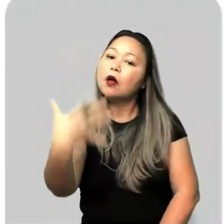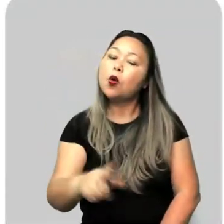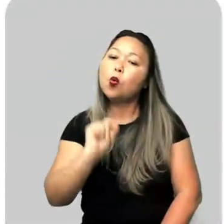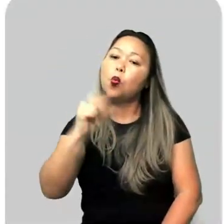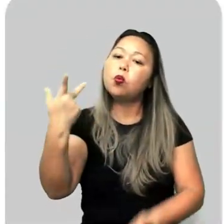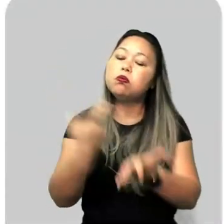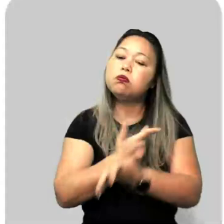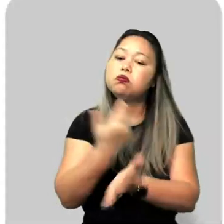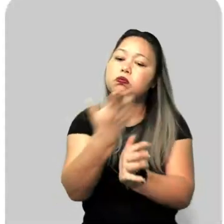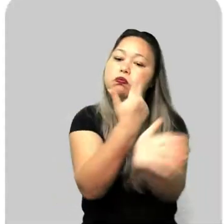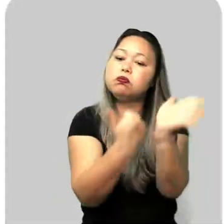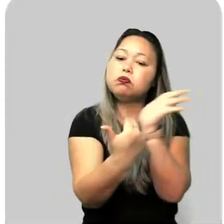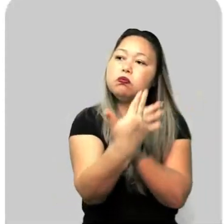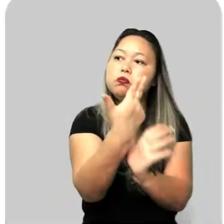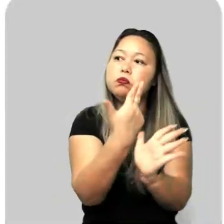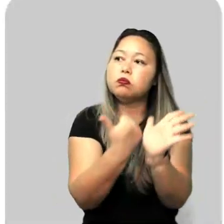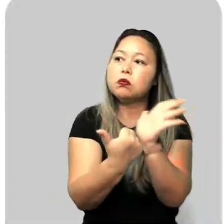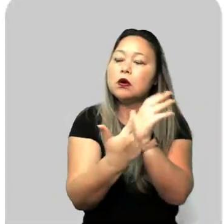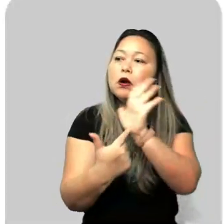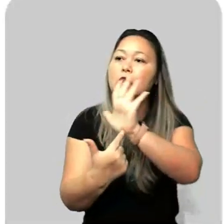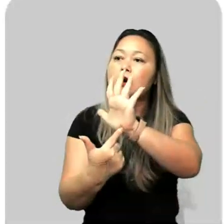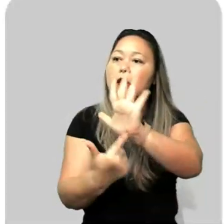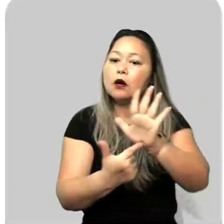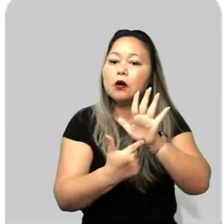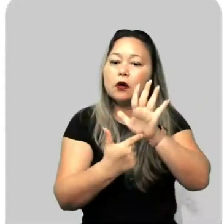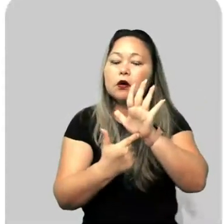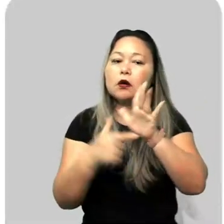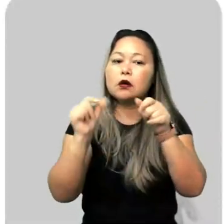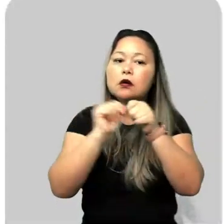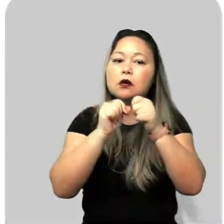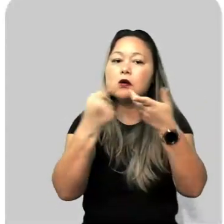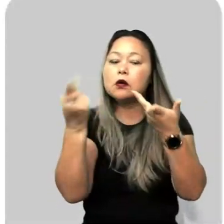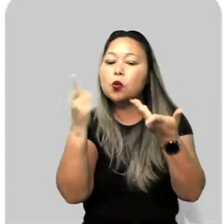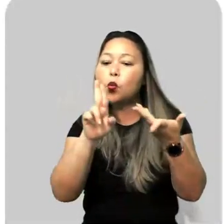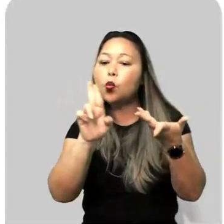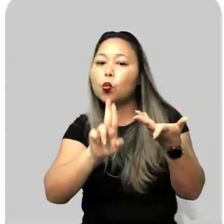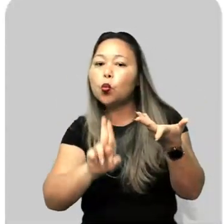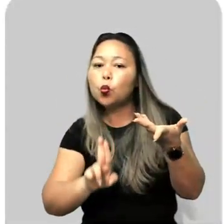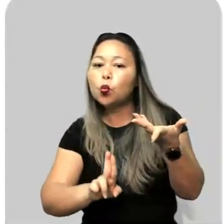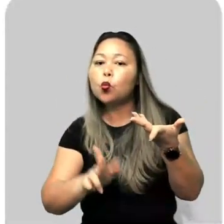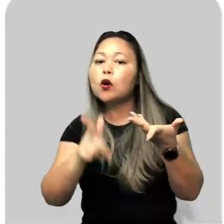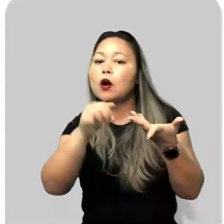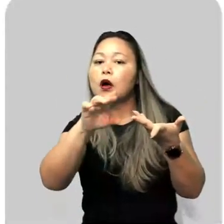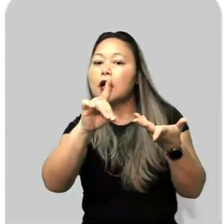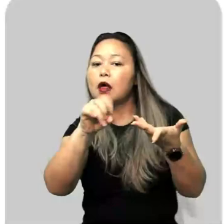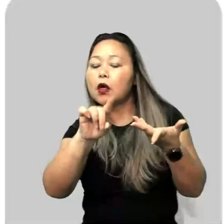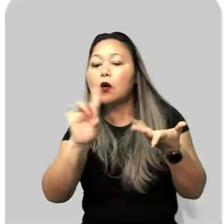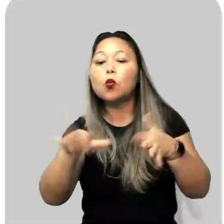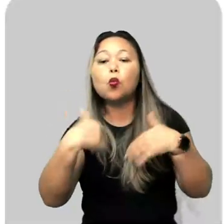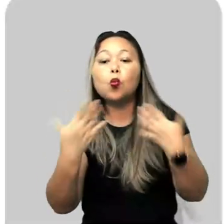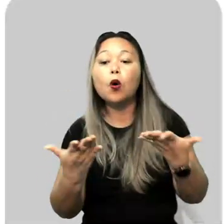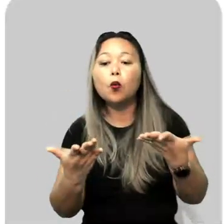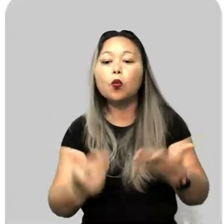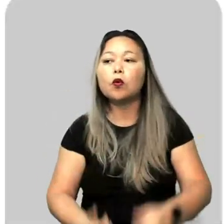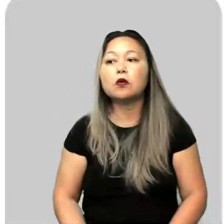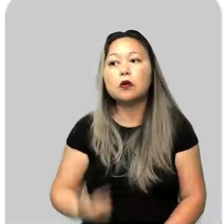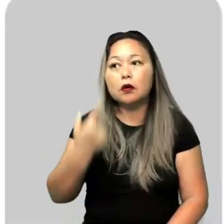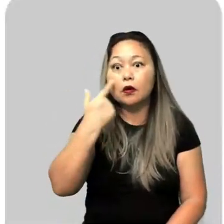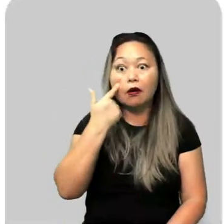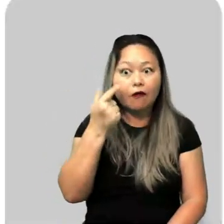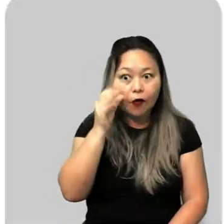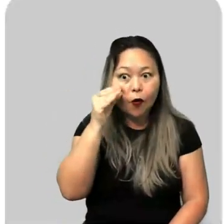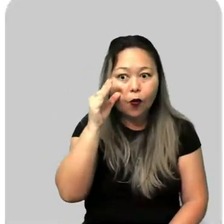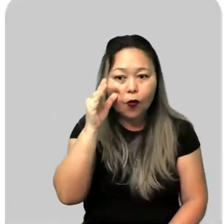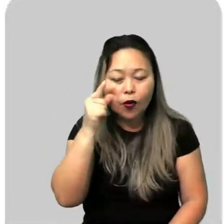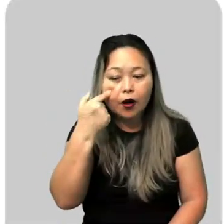Explique o que está ocorrendo na figura abaixo. Identifique qual a classificação do glicídio em questão. E aí, ficou